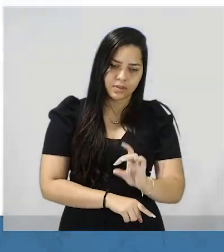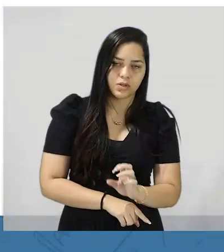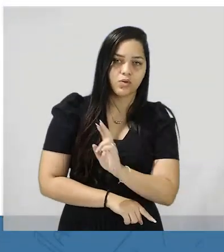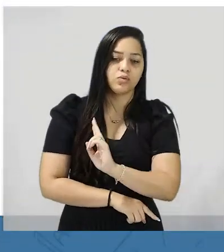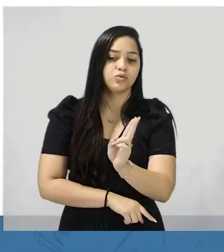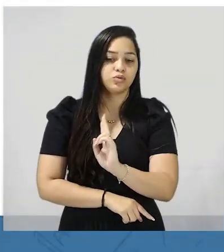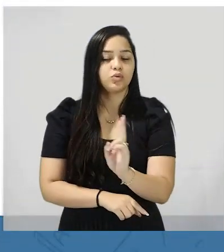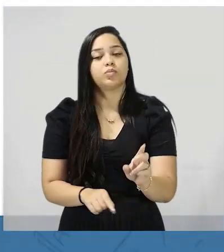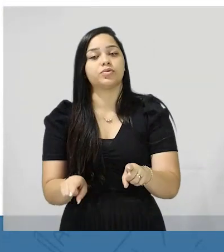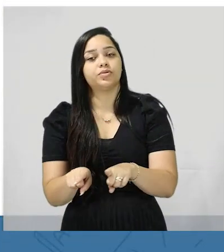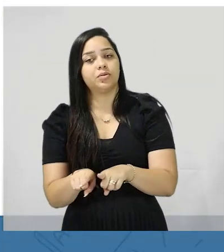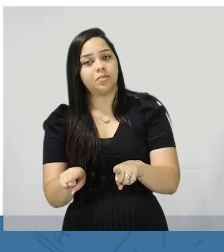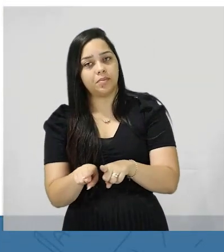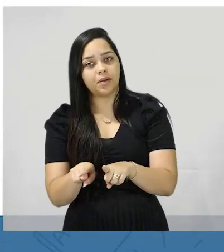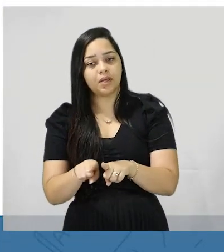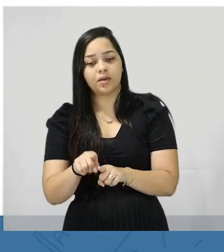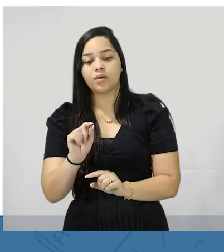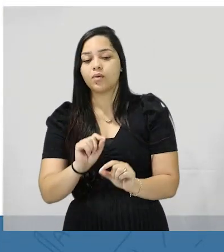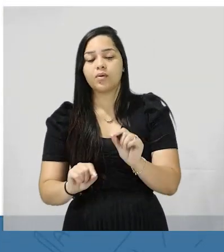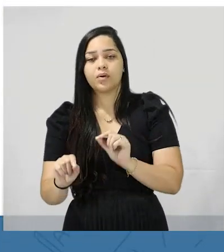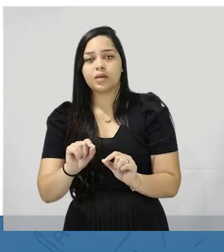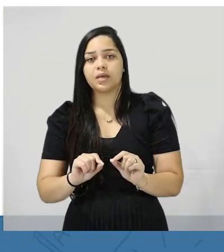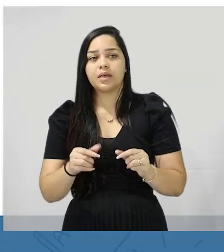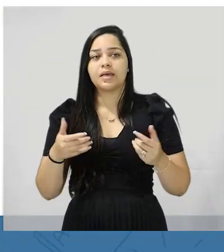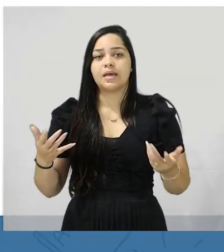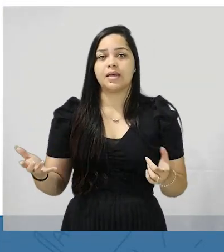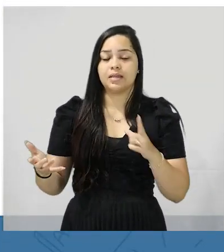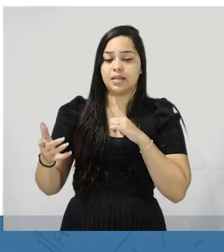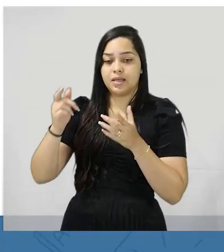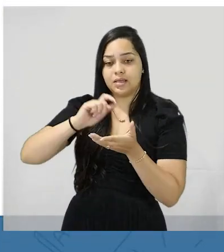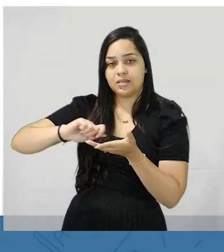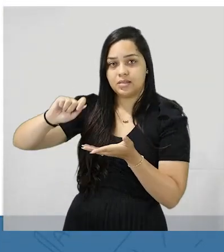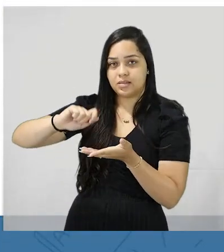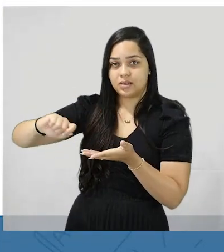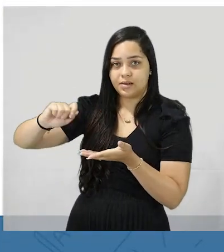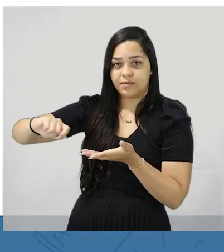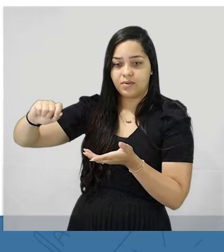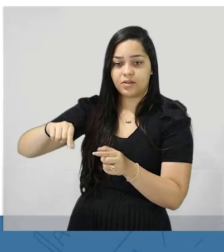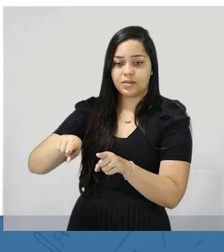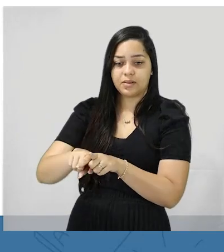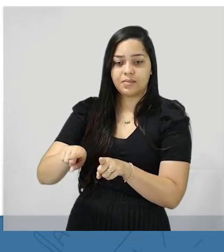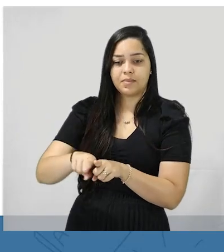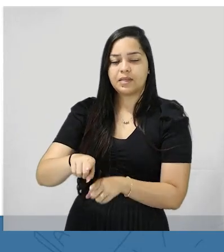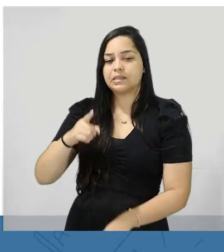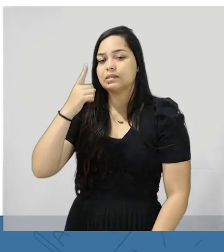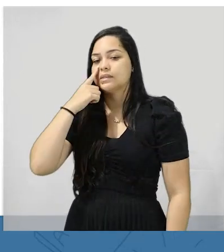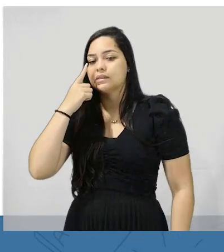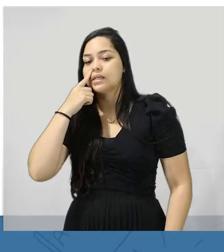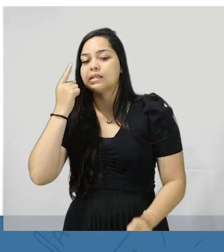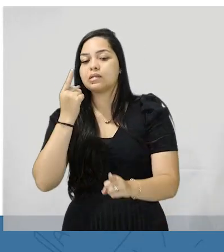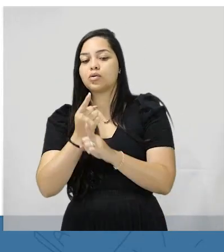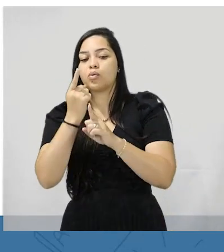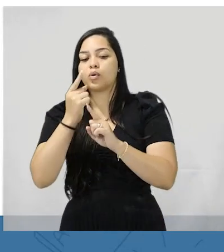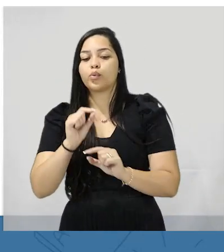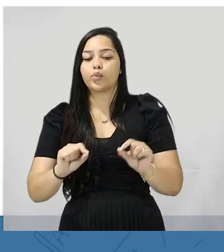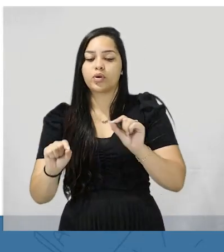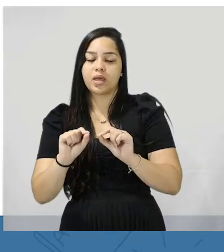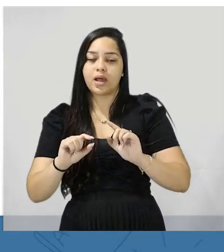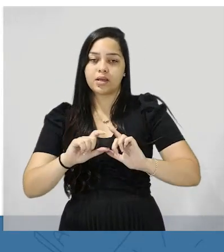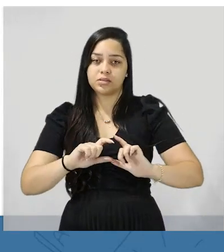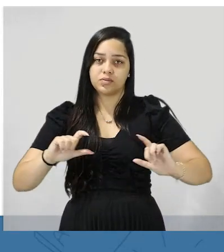dos compostos, né, nós fomos escrevendo, né, deduzindo, descobrindo as